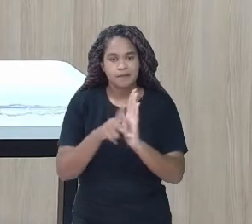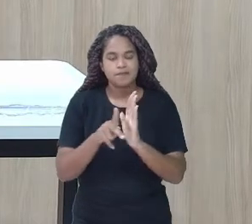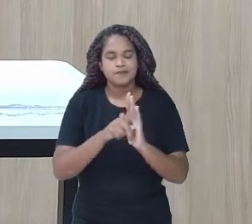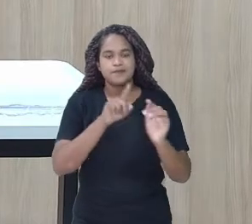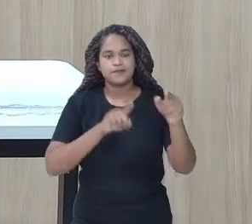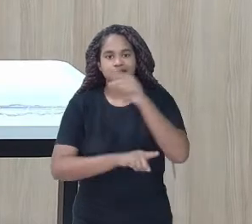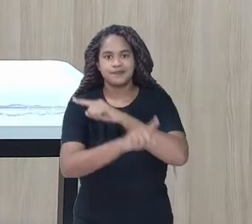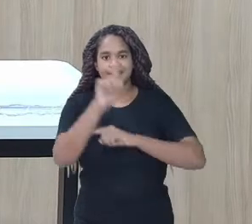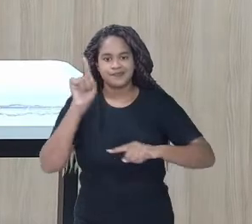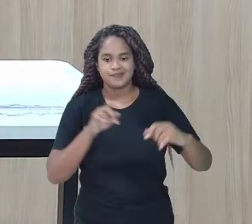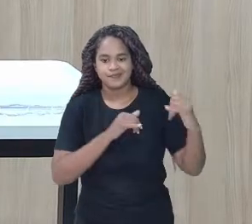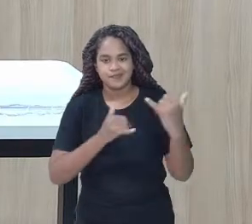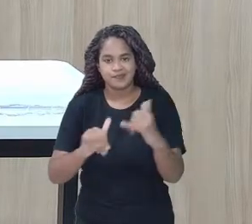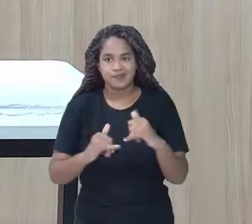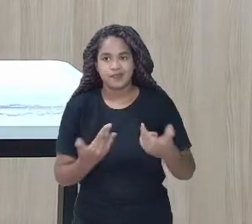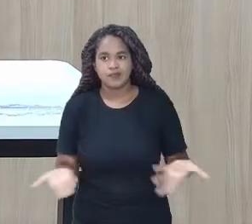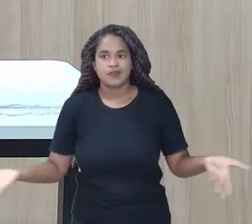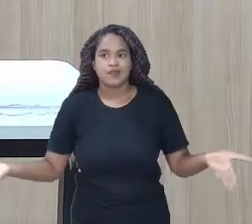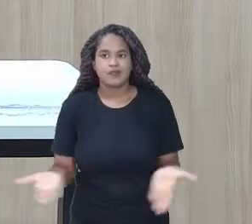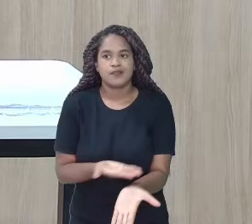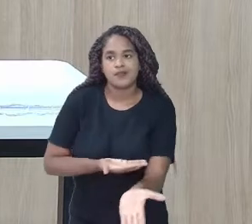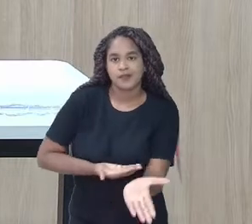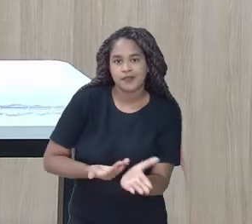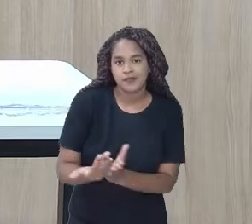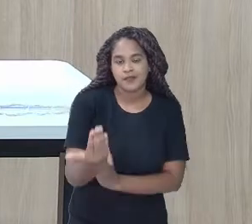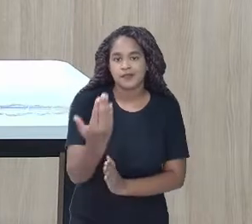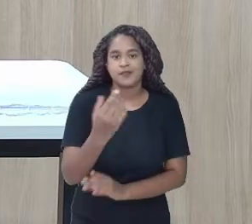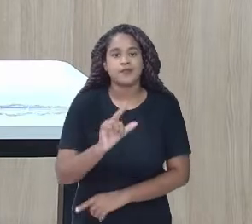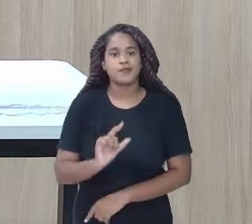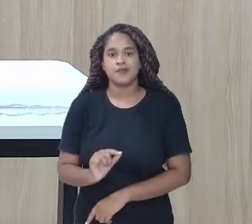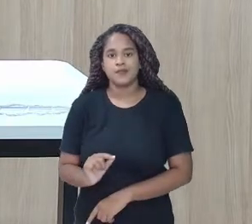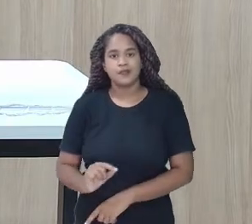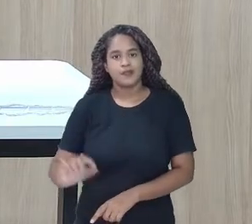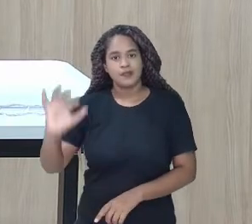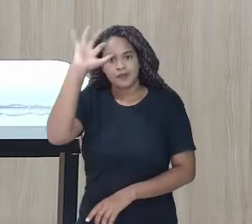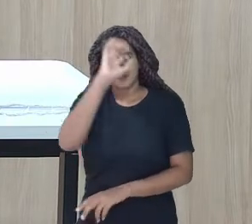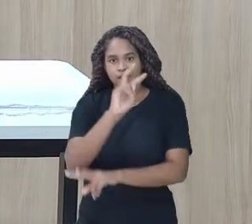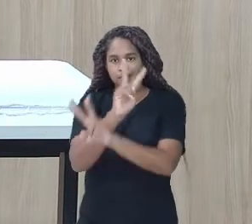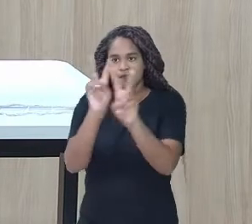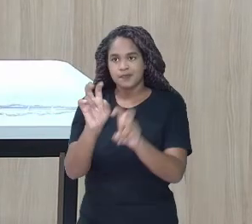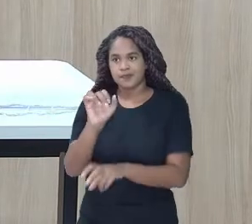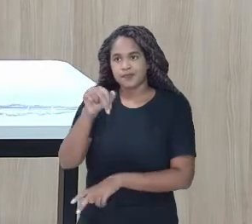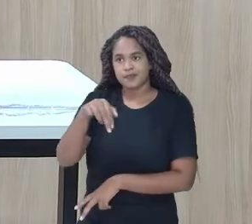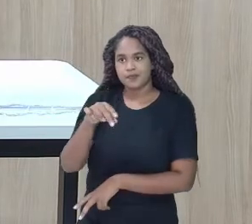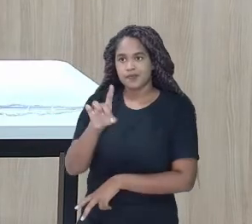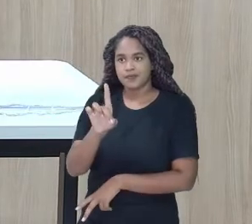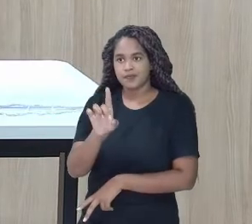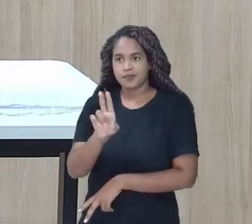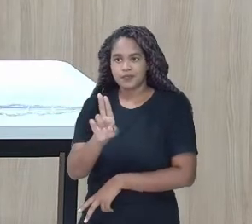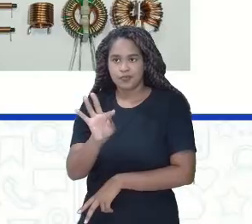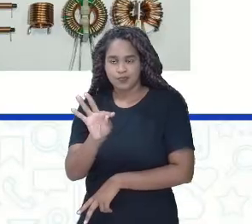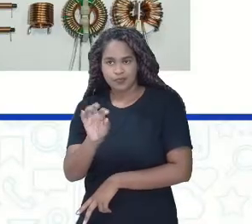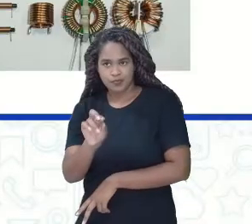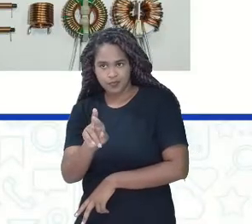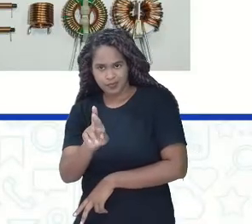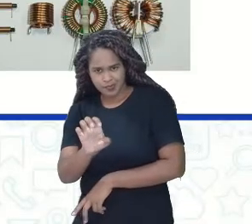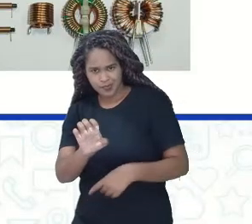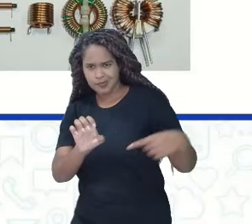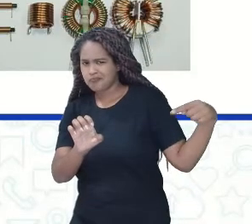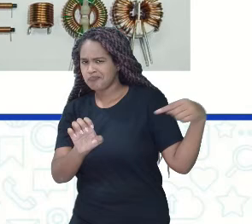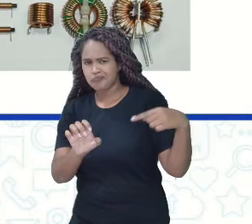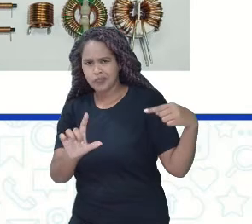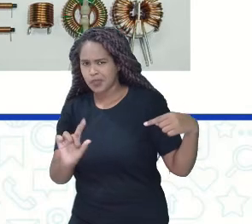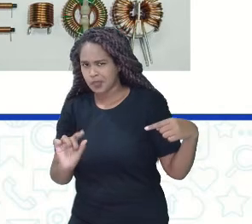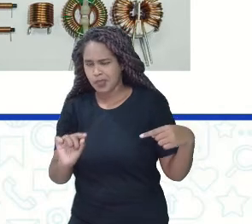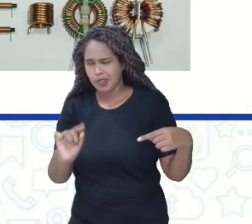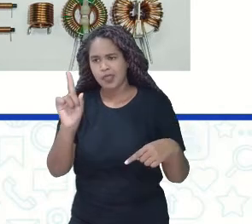Então, vamos começar com os indutores. Então, os indutores são aqueles dispositivos que